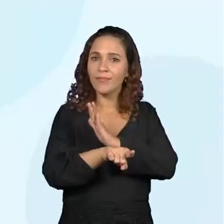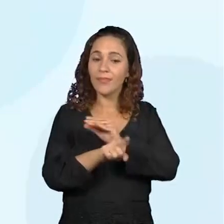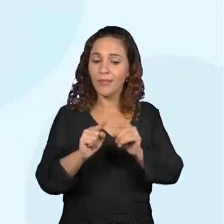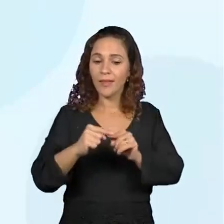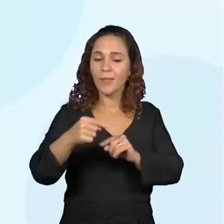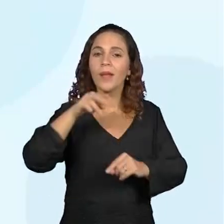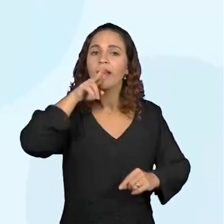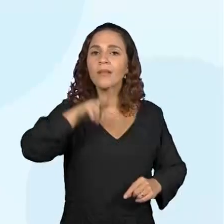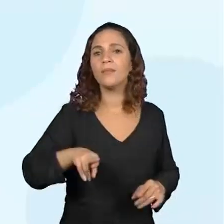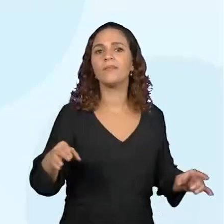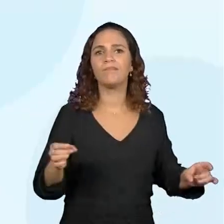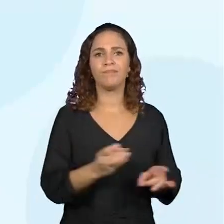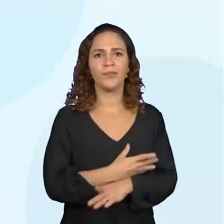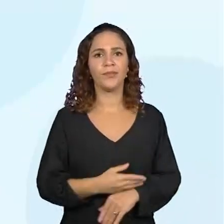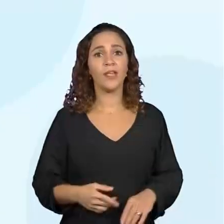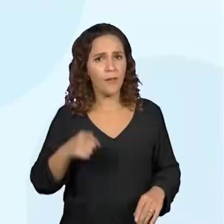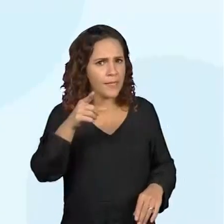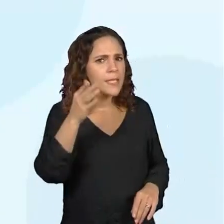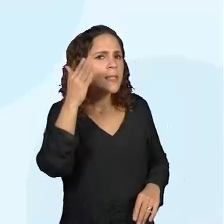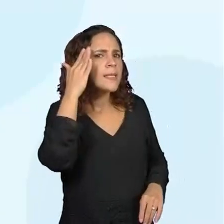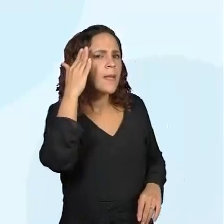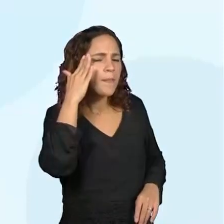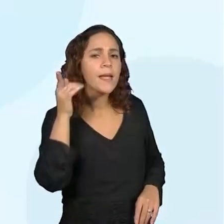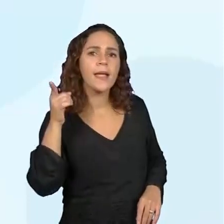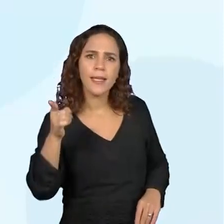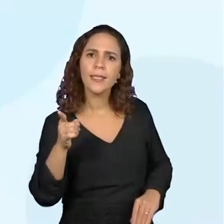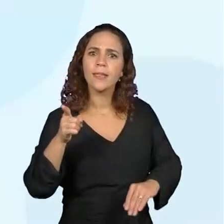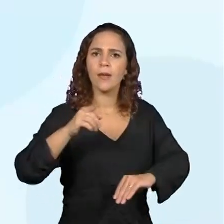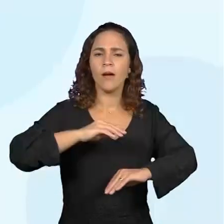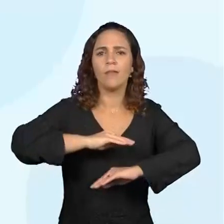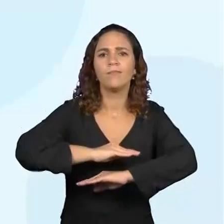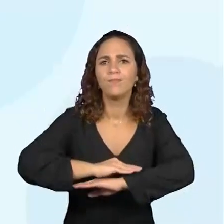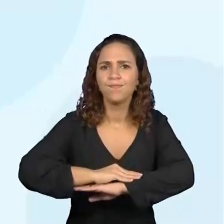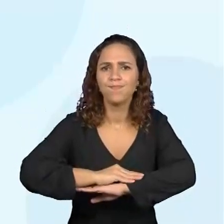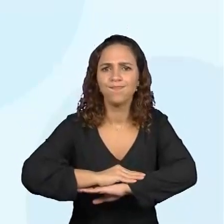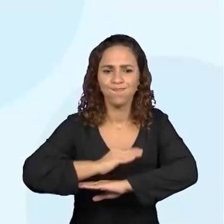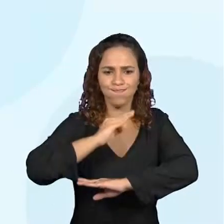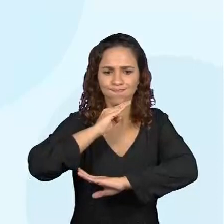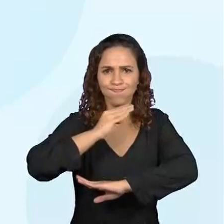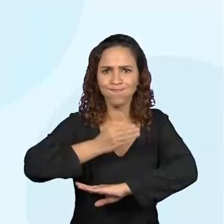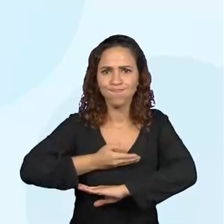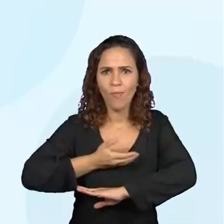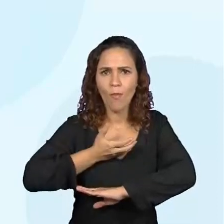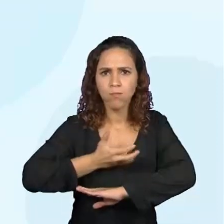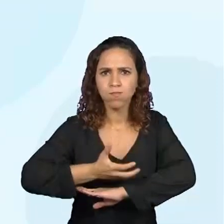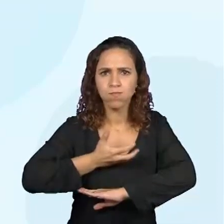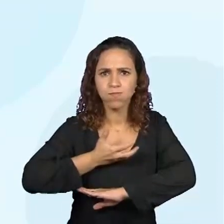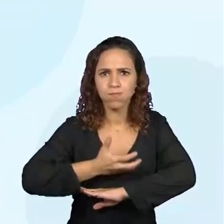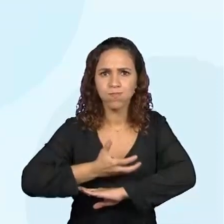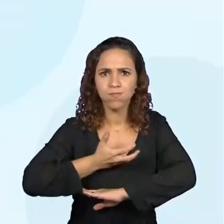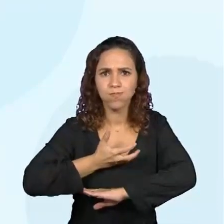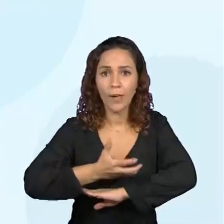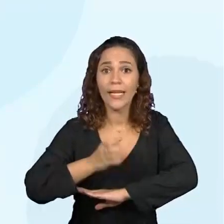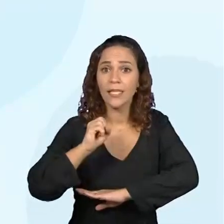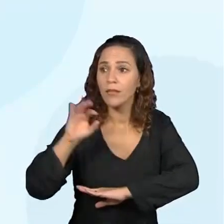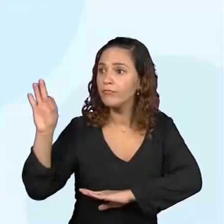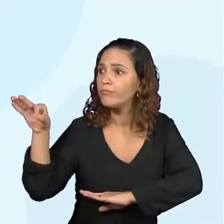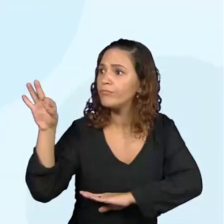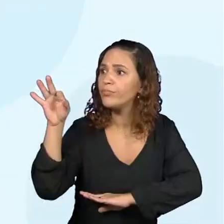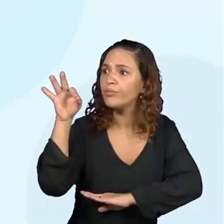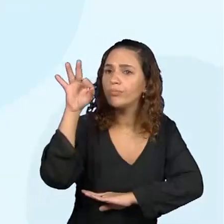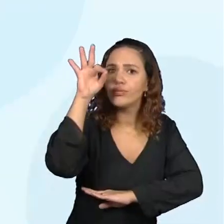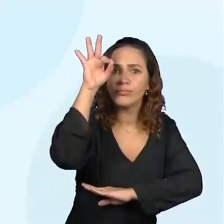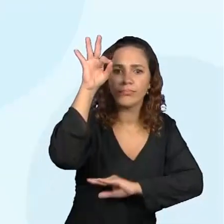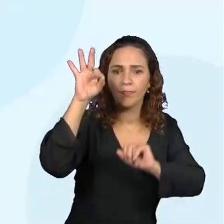né? Você sabia que o sapo só come bicho que está andando ou voando? Bicho parado, ele nem